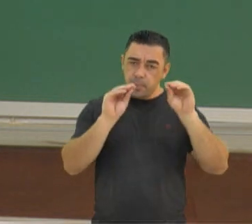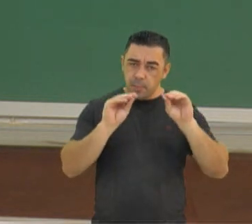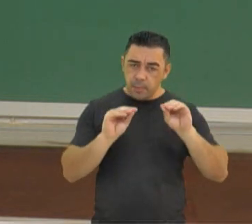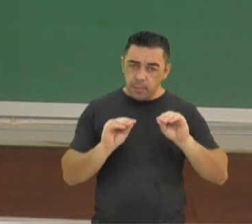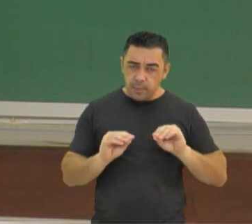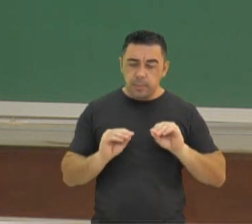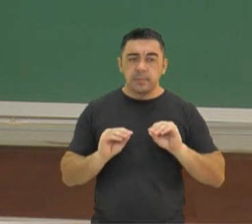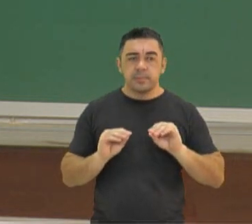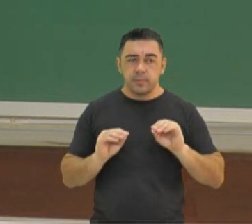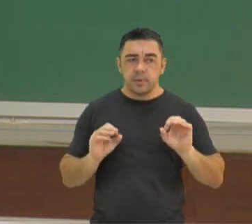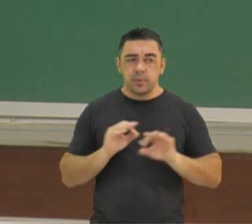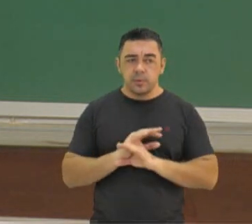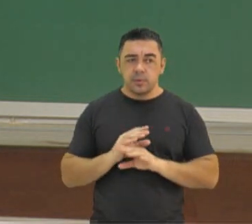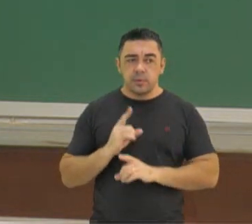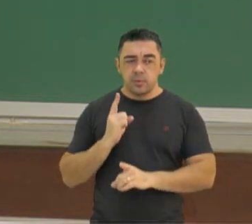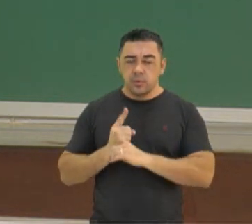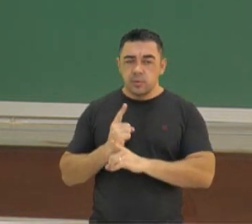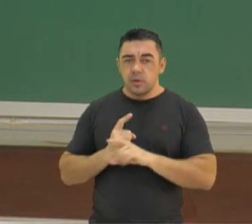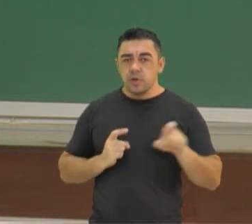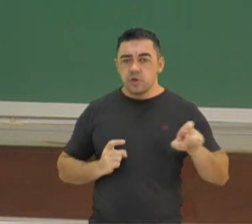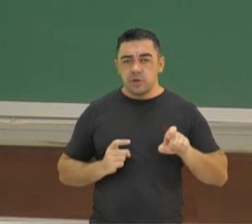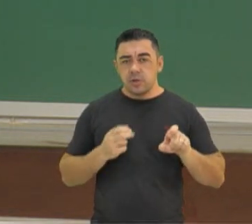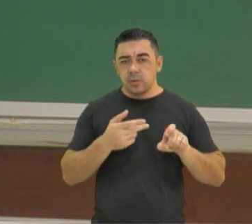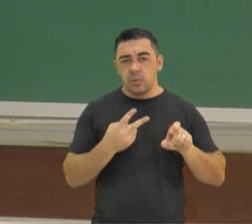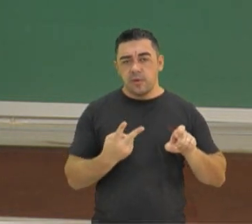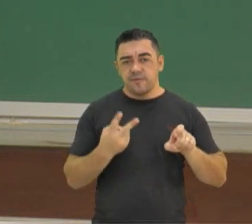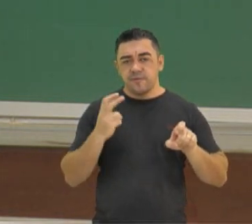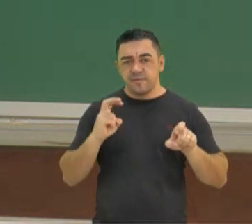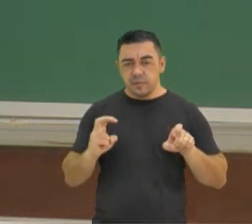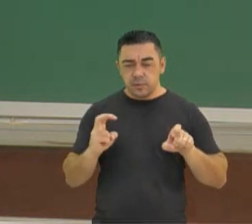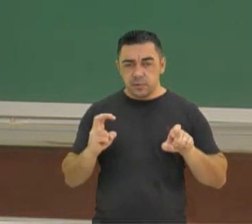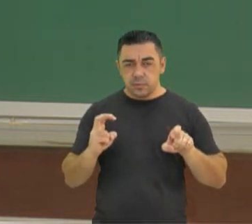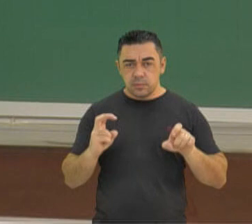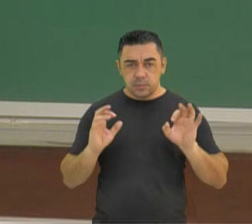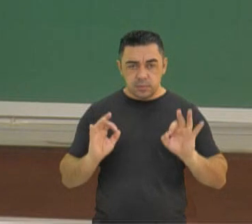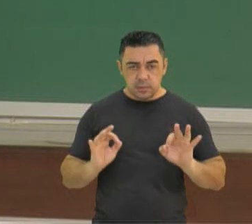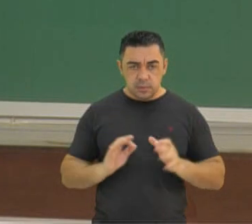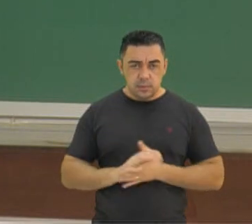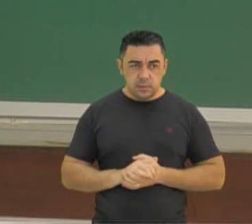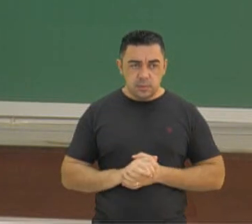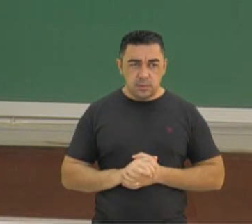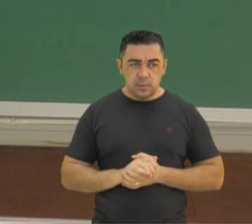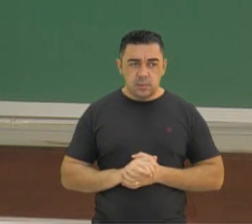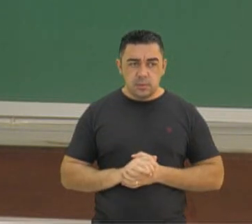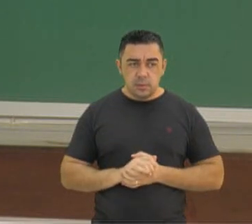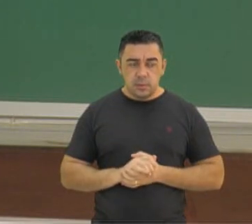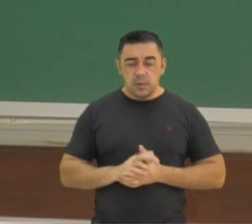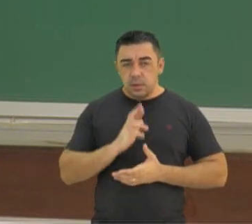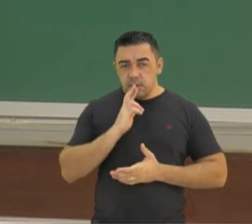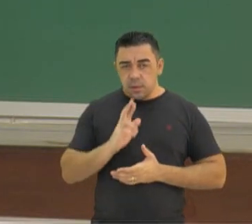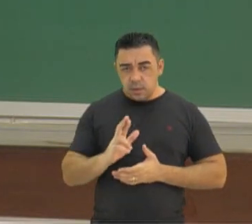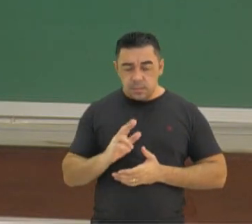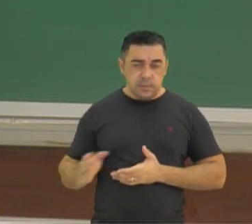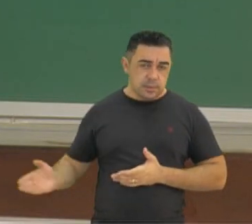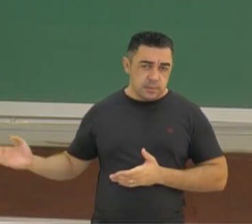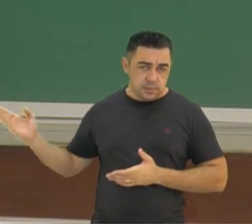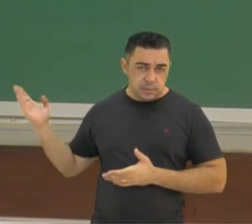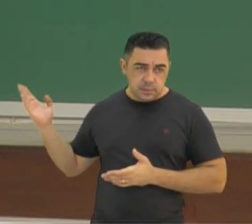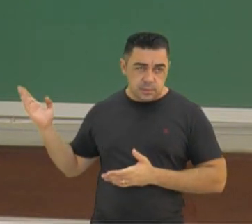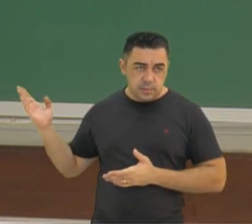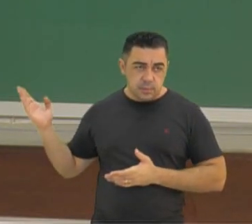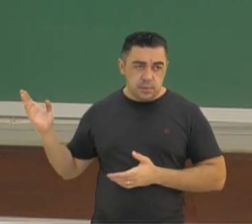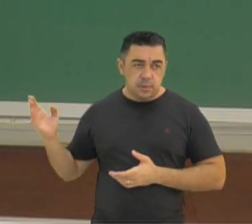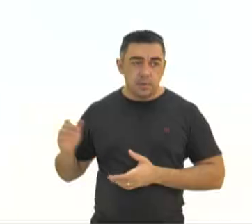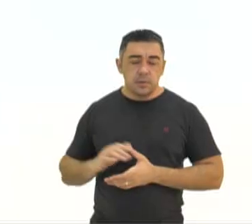Resolvi a minha equação e tenho que x é igual a 25. Então, aqui a solução do nosso exemplo